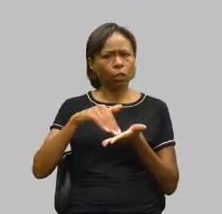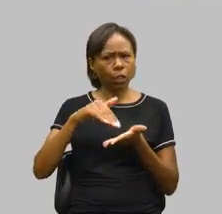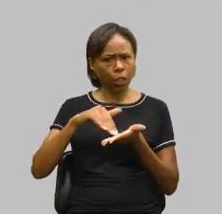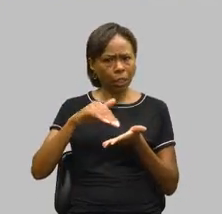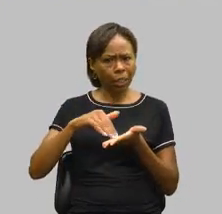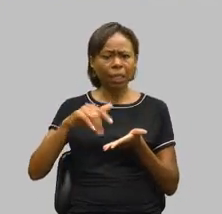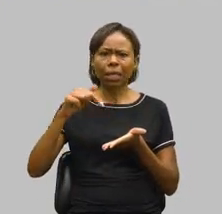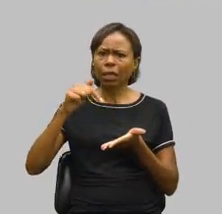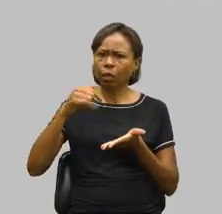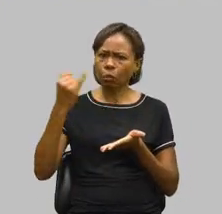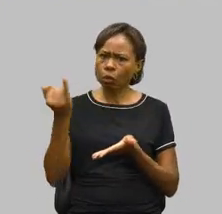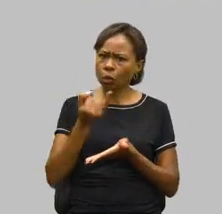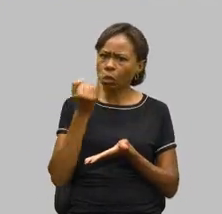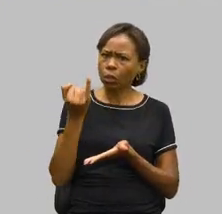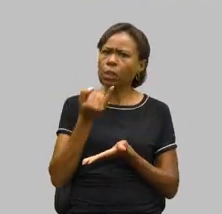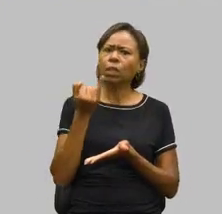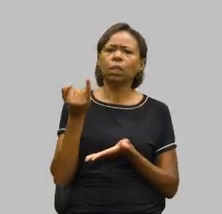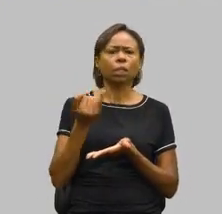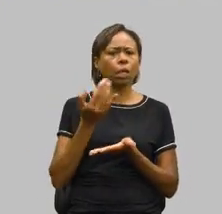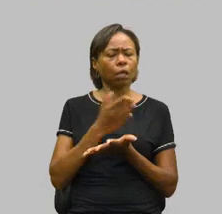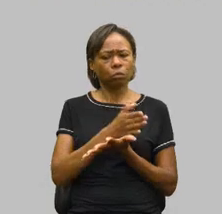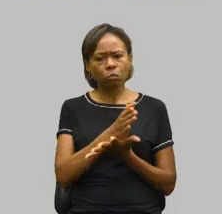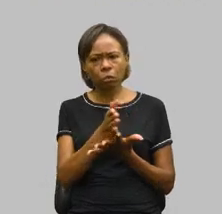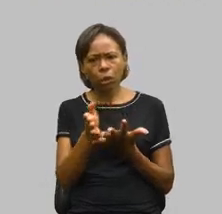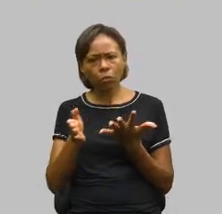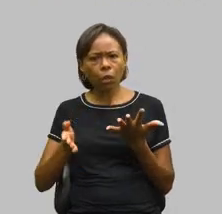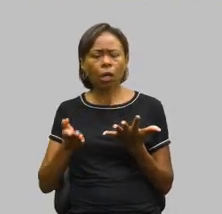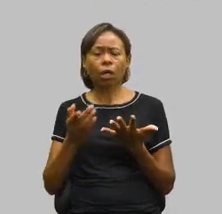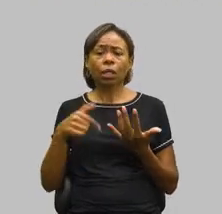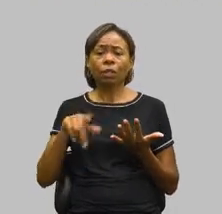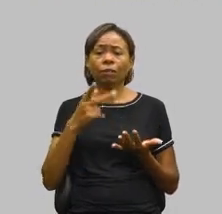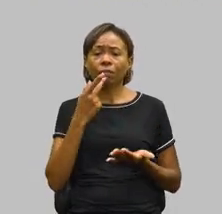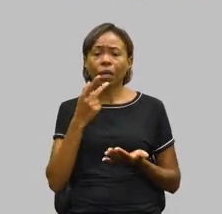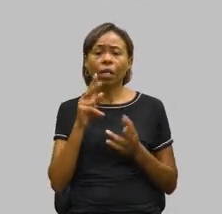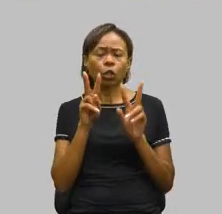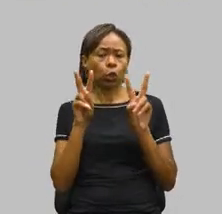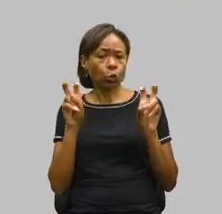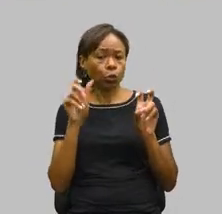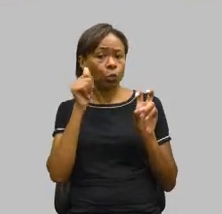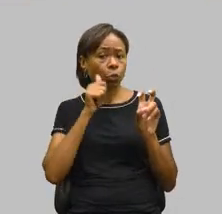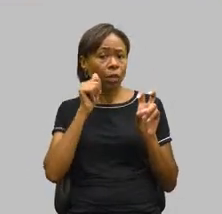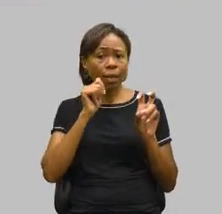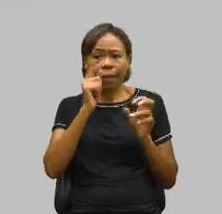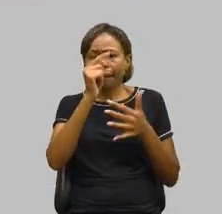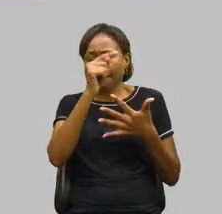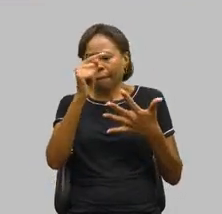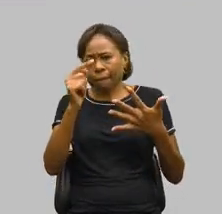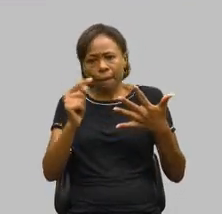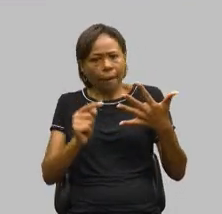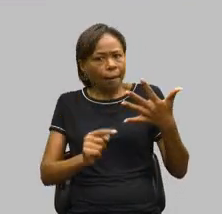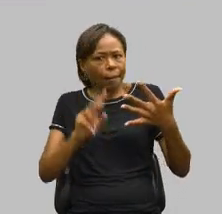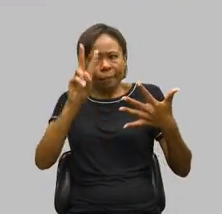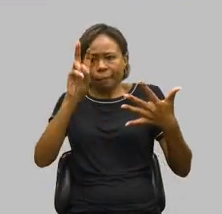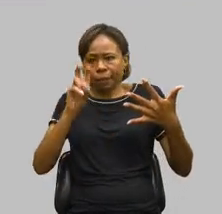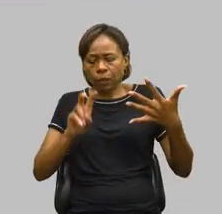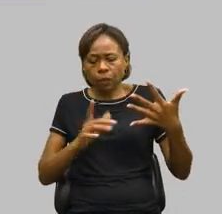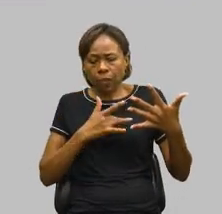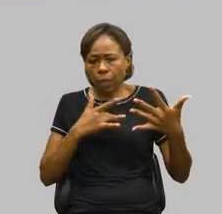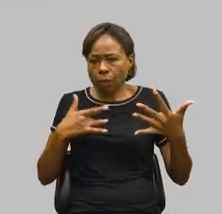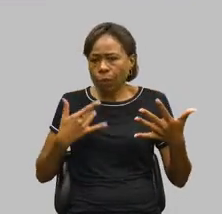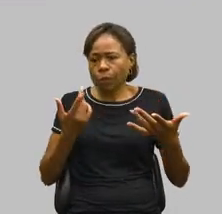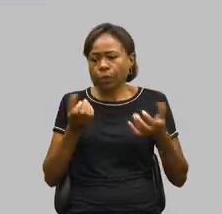necessária transversal quando a gente fala de pauta de mulheres a gente tá falando de muitos assuntos né saúde educação eh